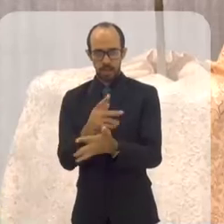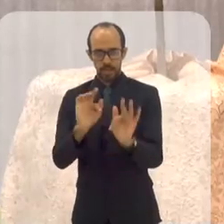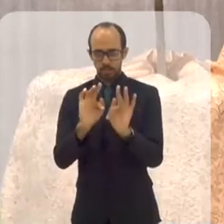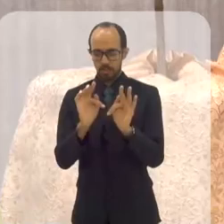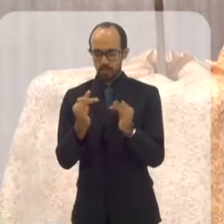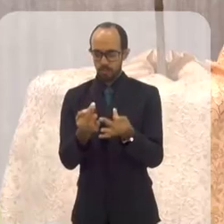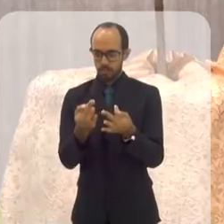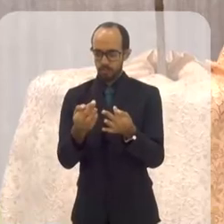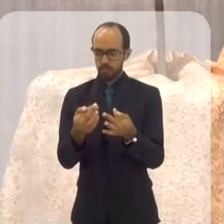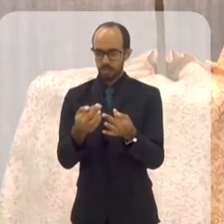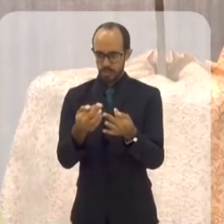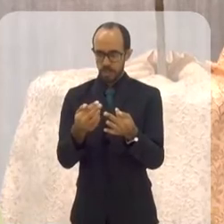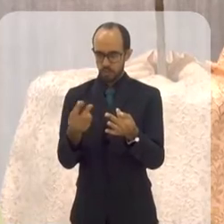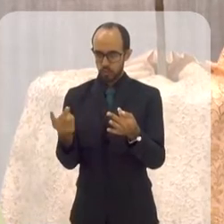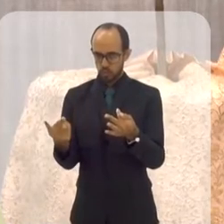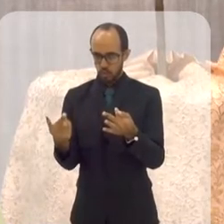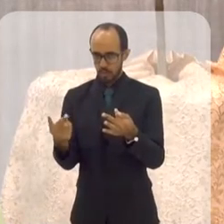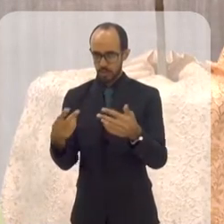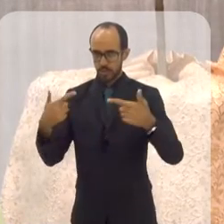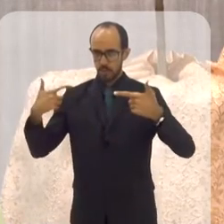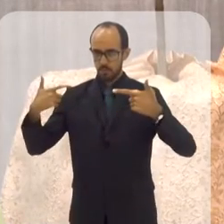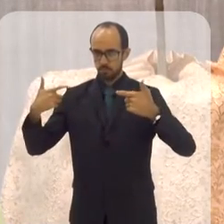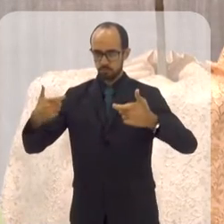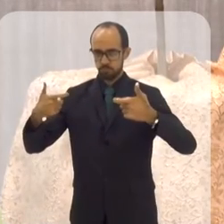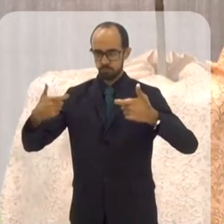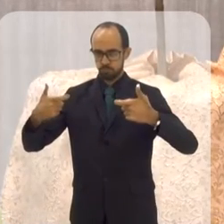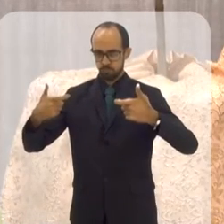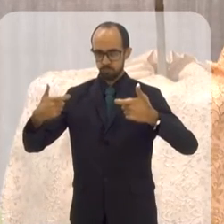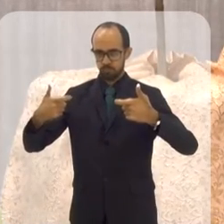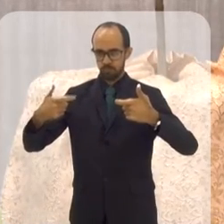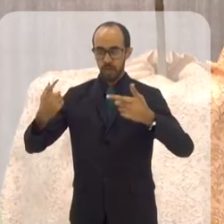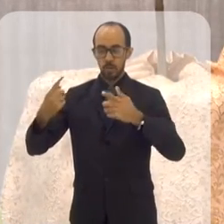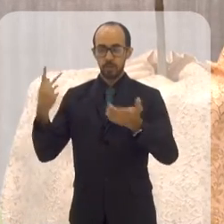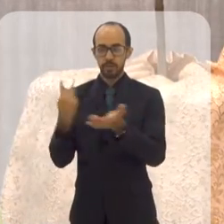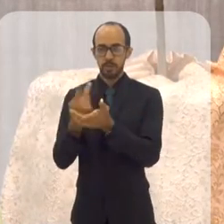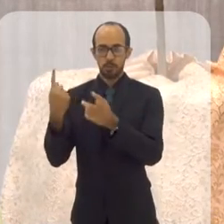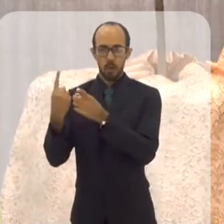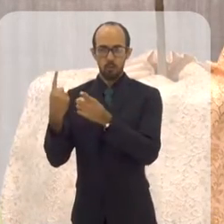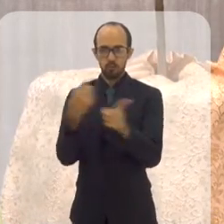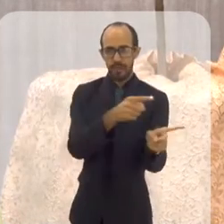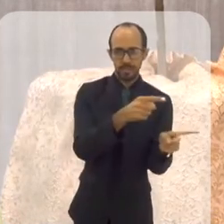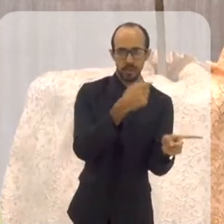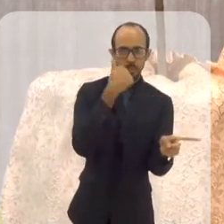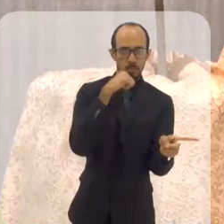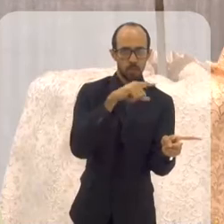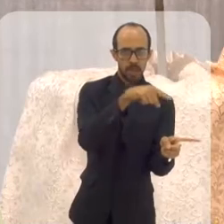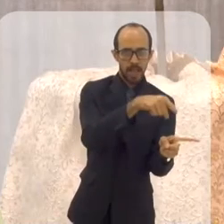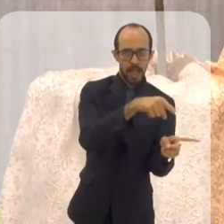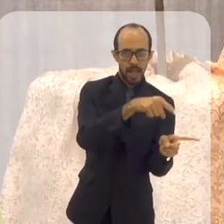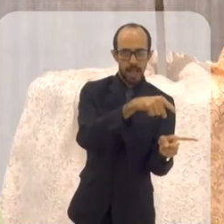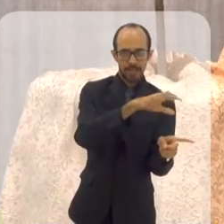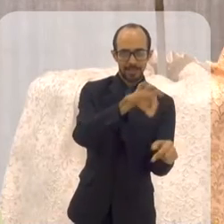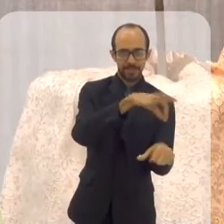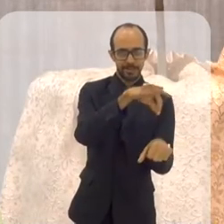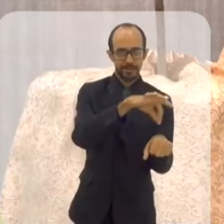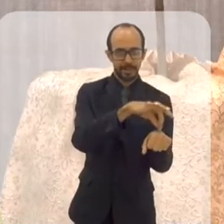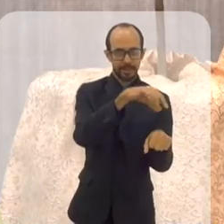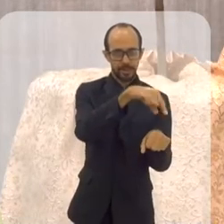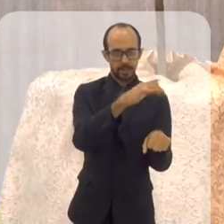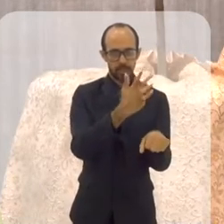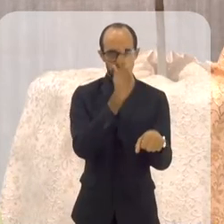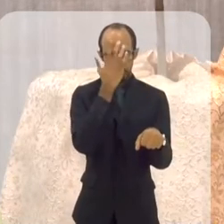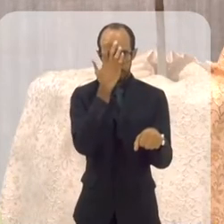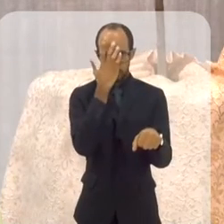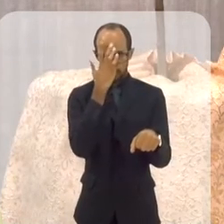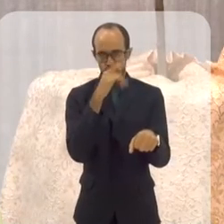entre famílias ou várias questões a principal delas foi uma ofensa uma mulher e a mulher é muito cultuada na Índia